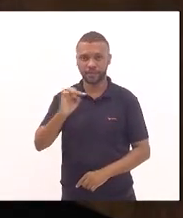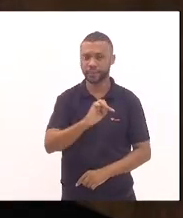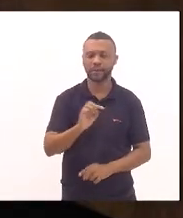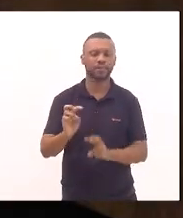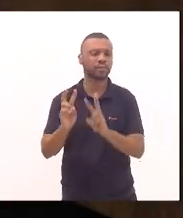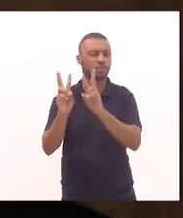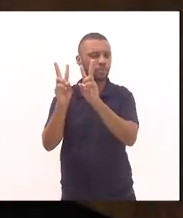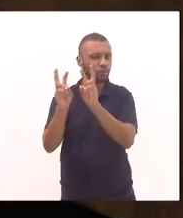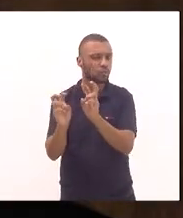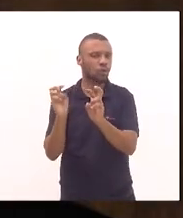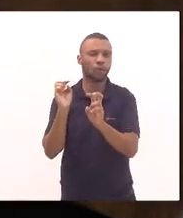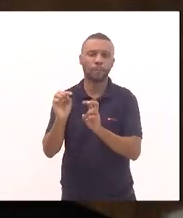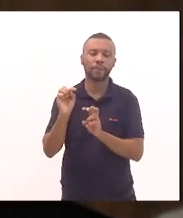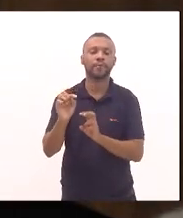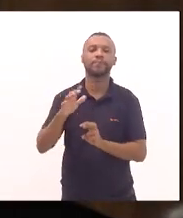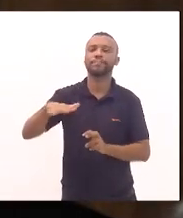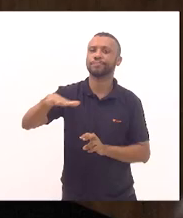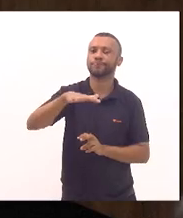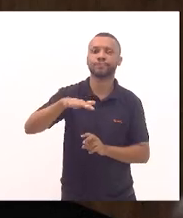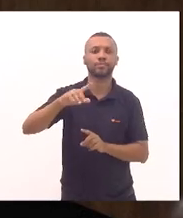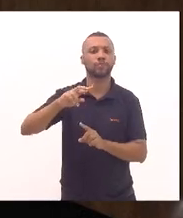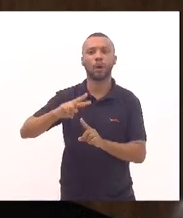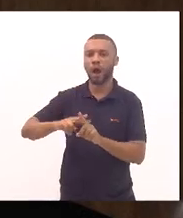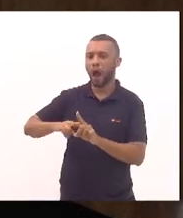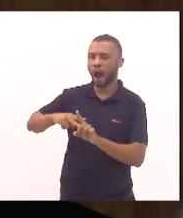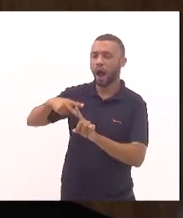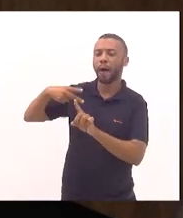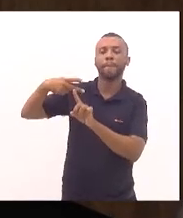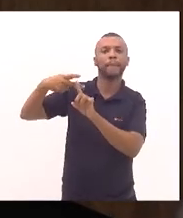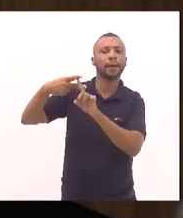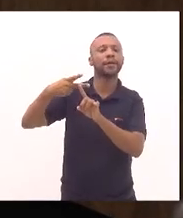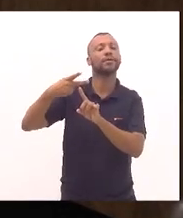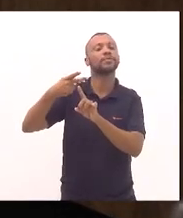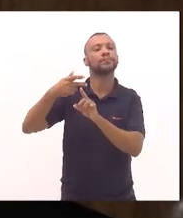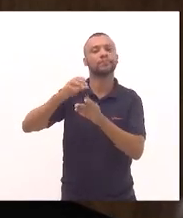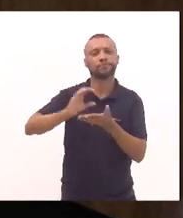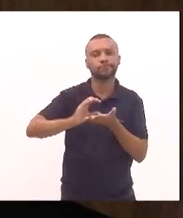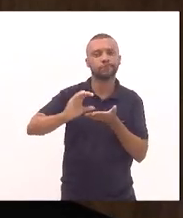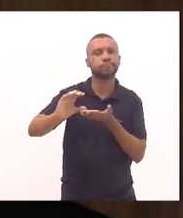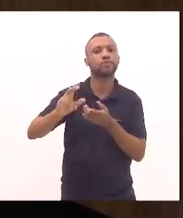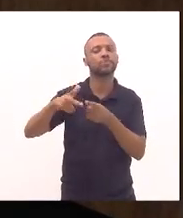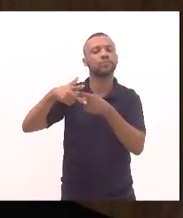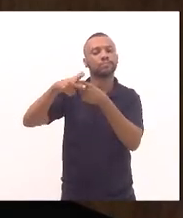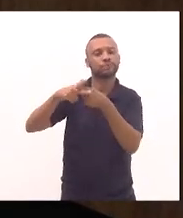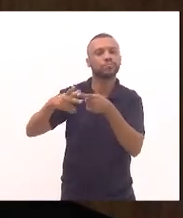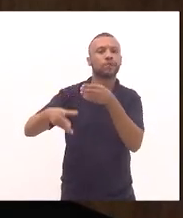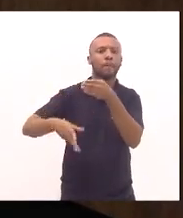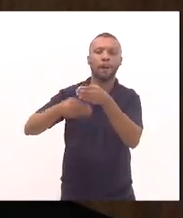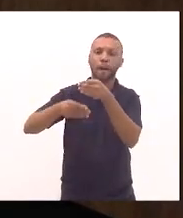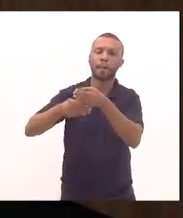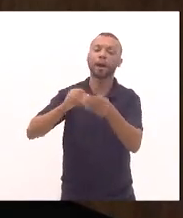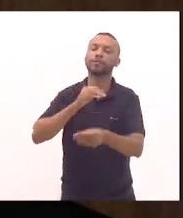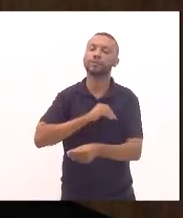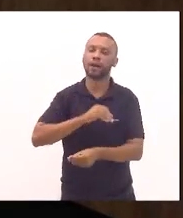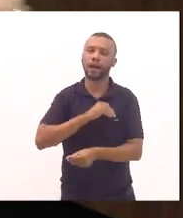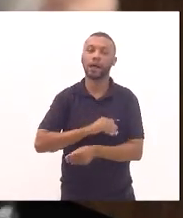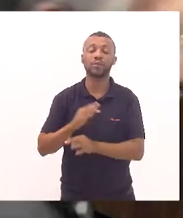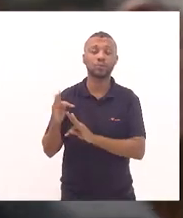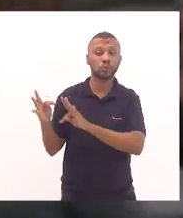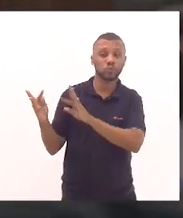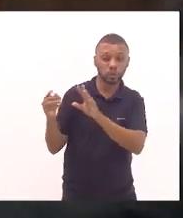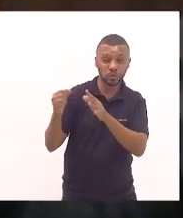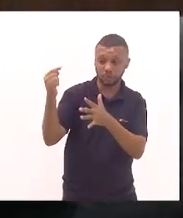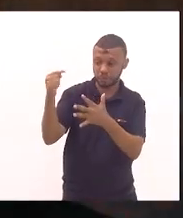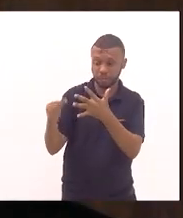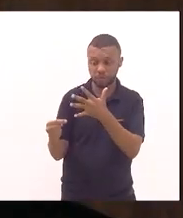né, do aumento, na questão do reajuste. Então, tudo isso passou por essa